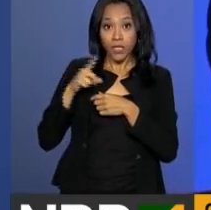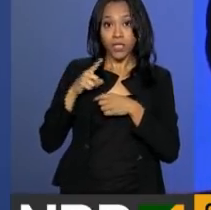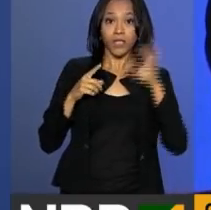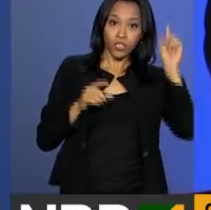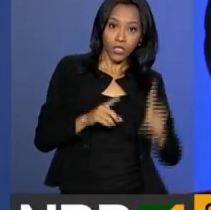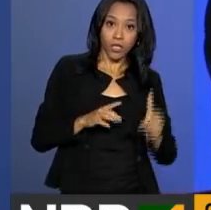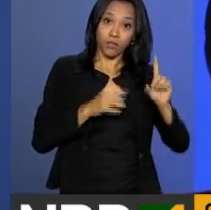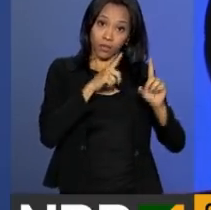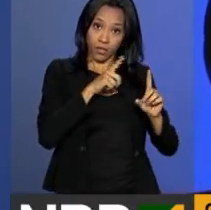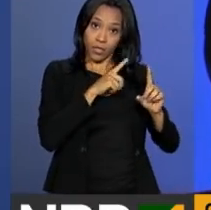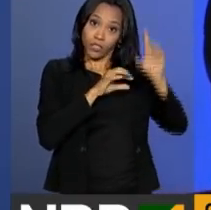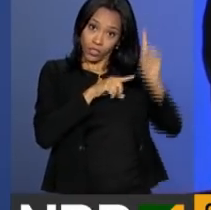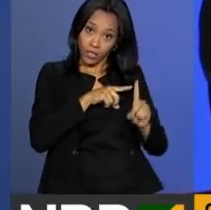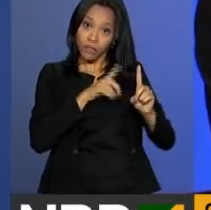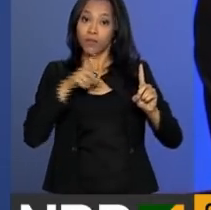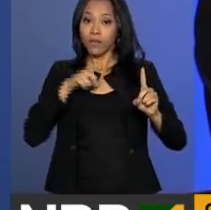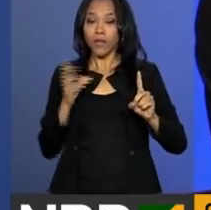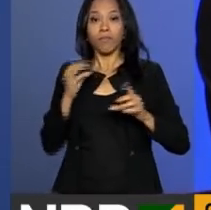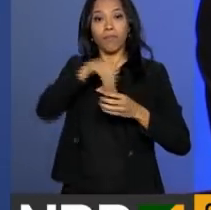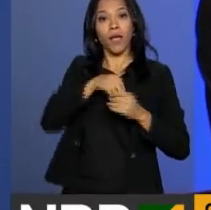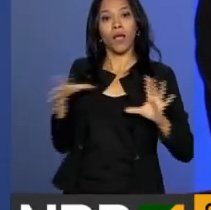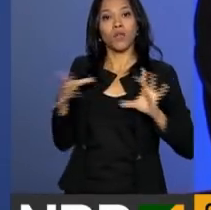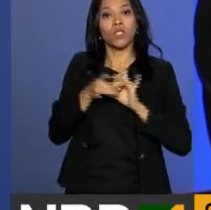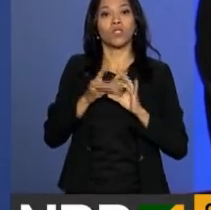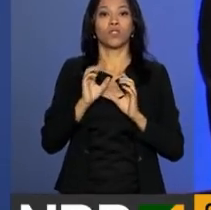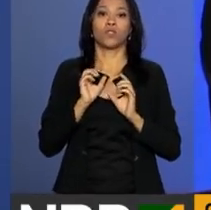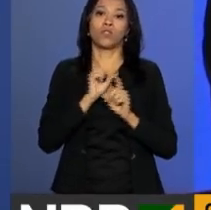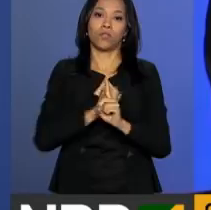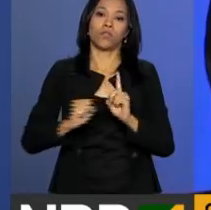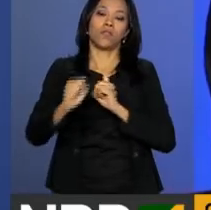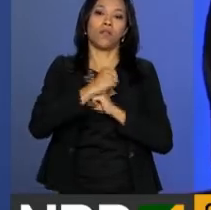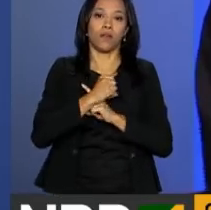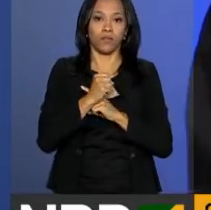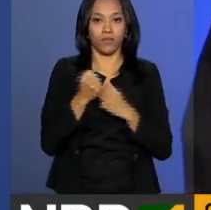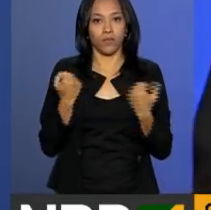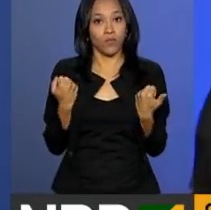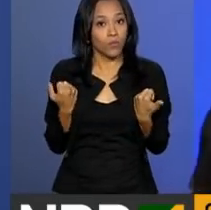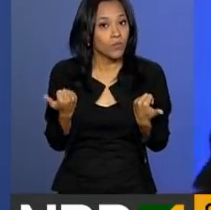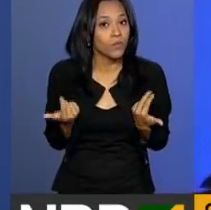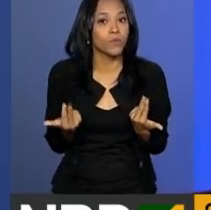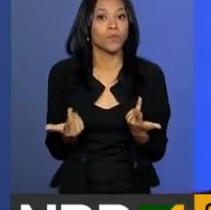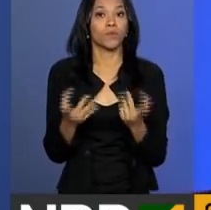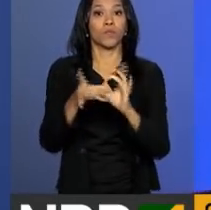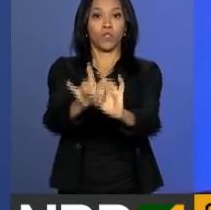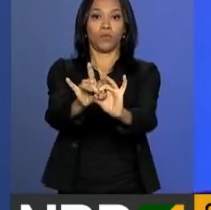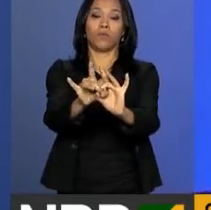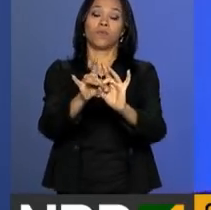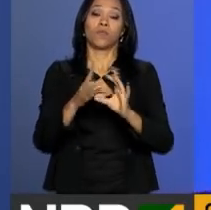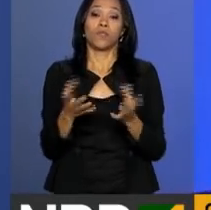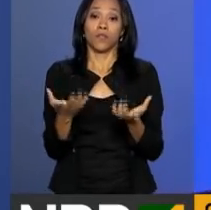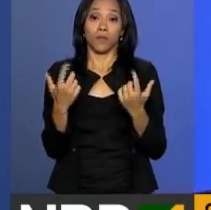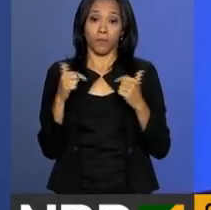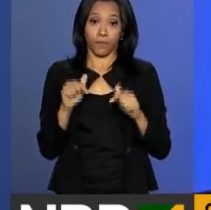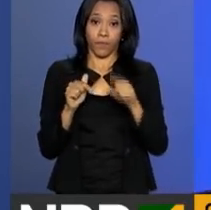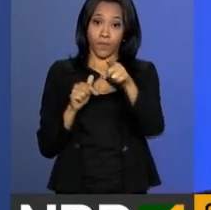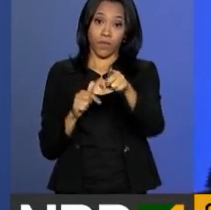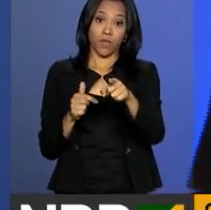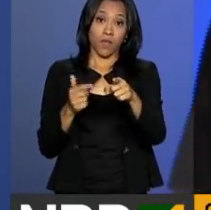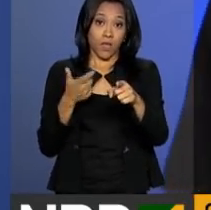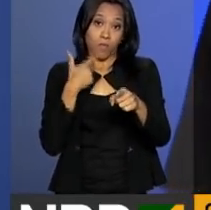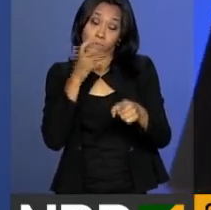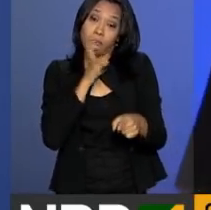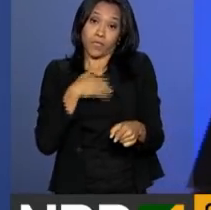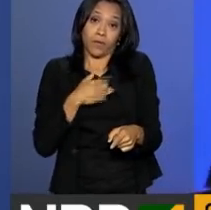direito está a sociedade eu dou até da alta o nível de quando o exemplo é legal eu vou itaquerão assistir uma partida de